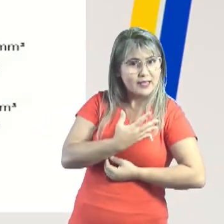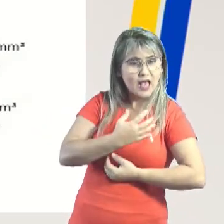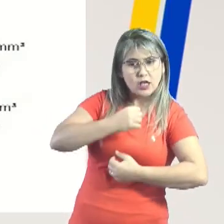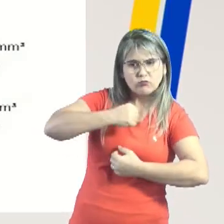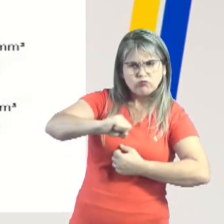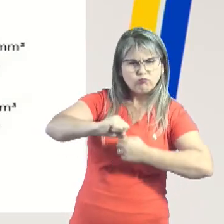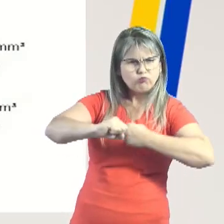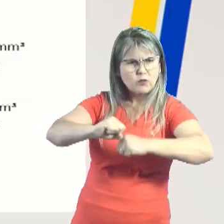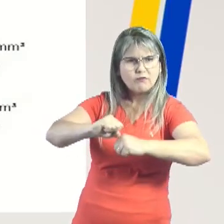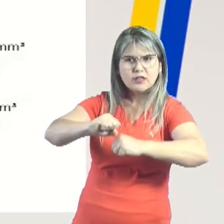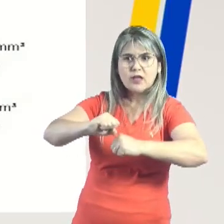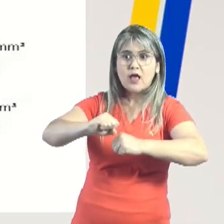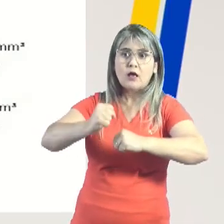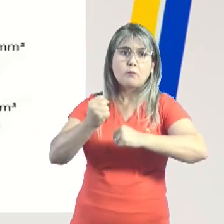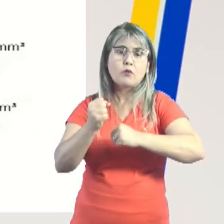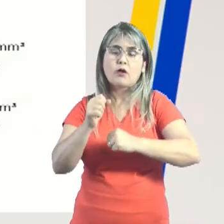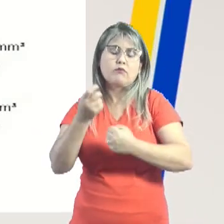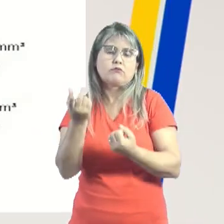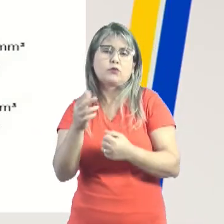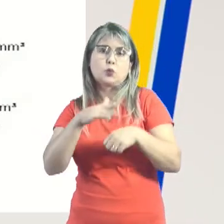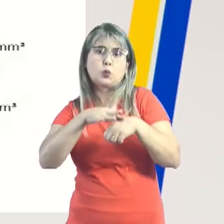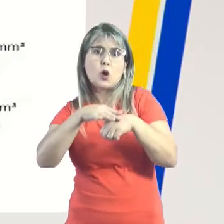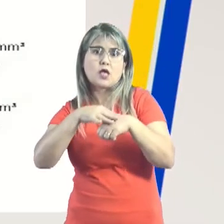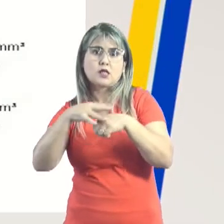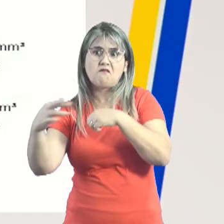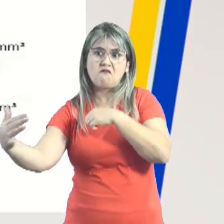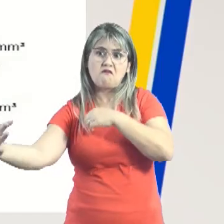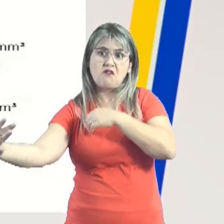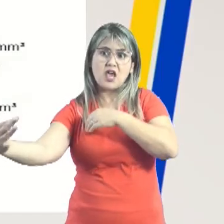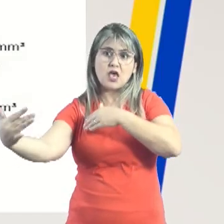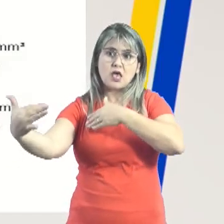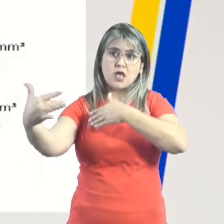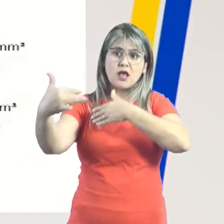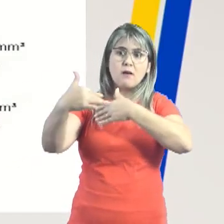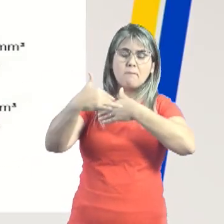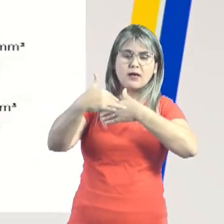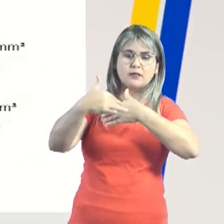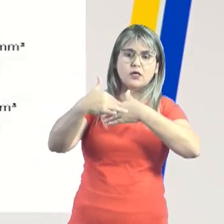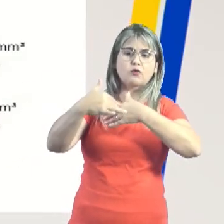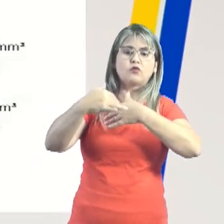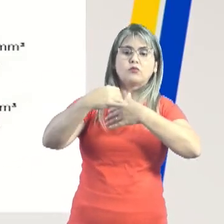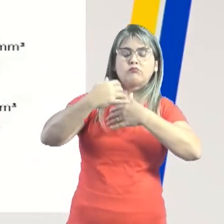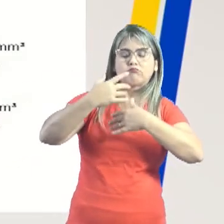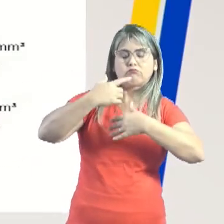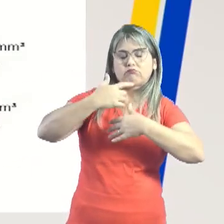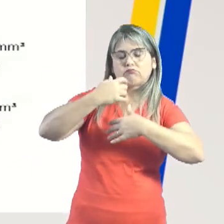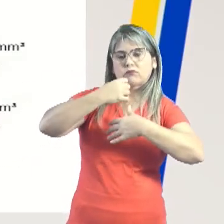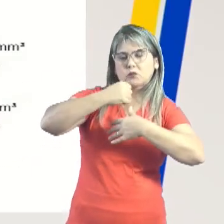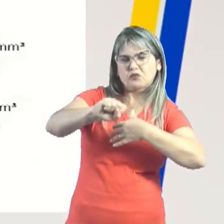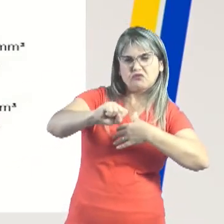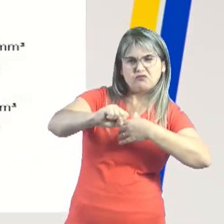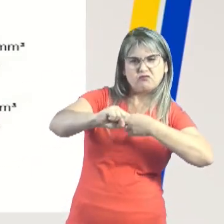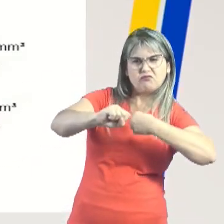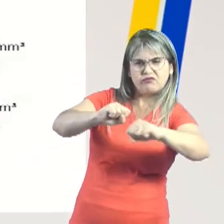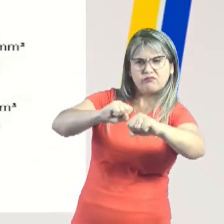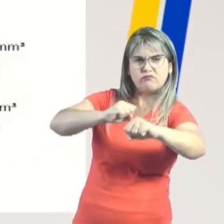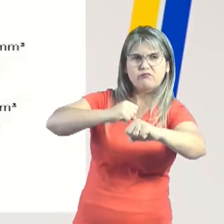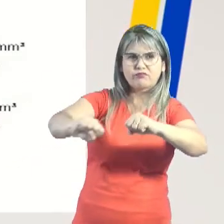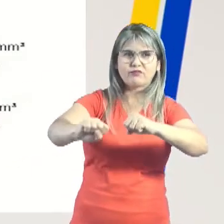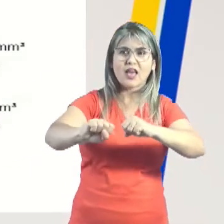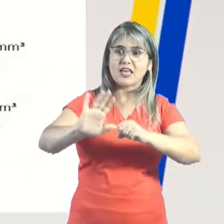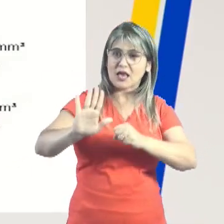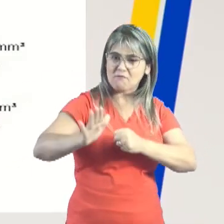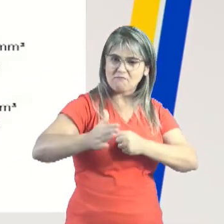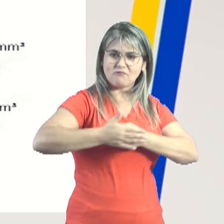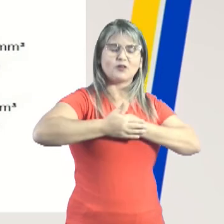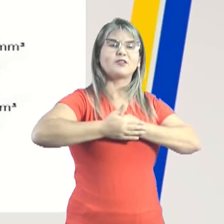ou 4.500 e 11 mil. Está no padrão? Está, porque 8.700 está entre 4.500 e 11 mil. Está abaixo de 11